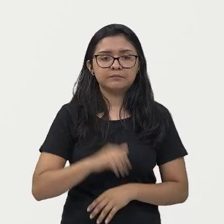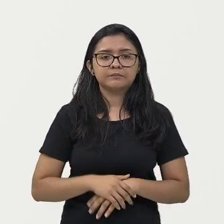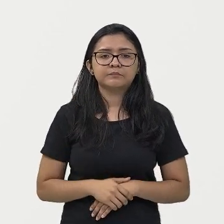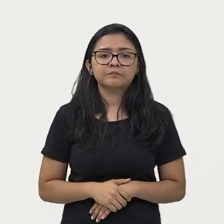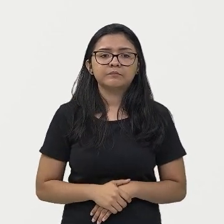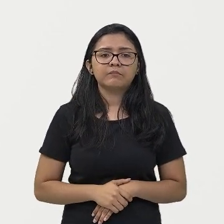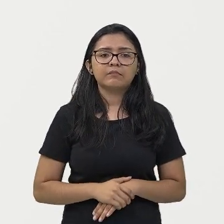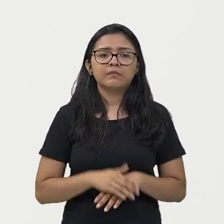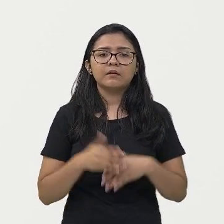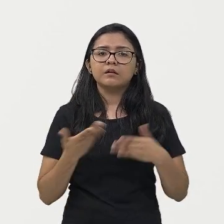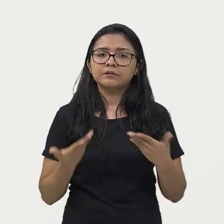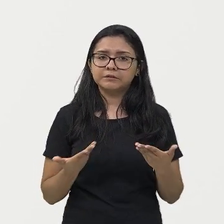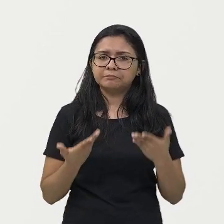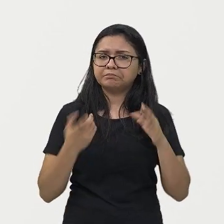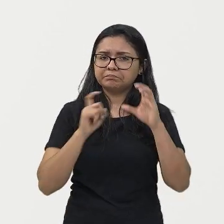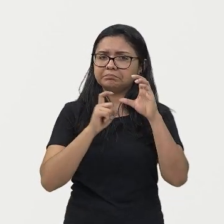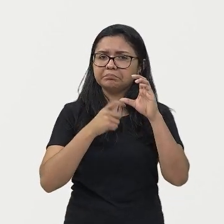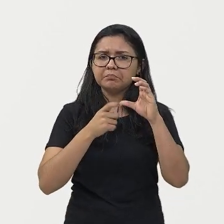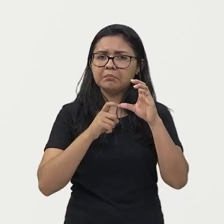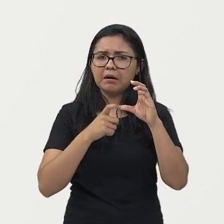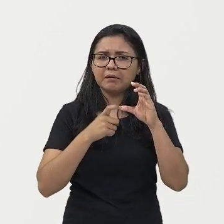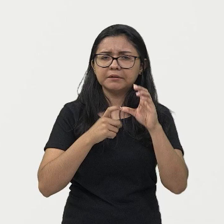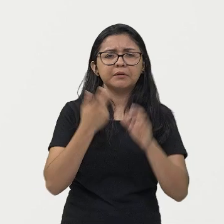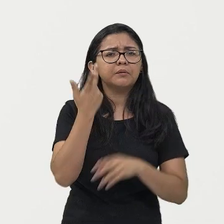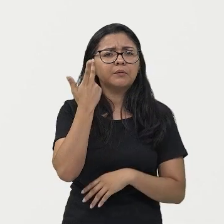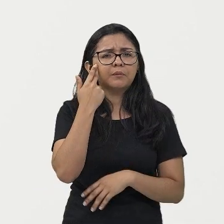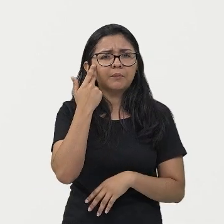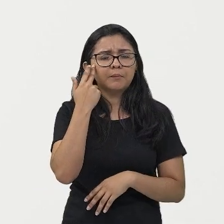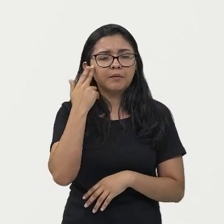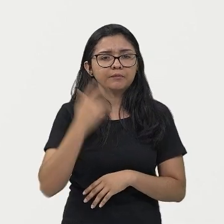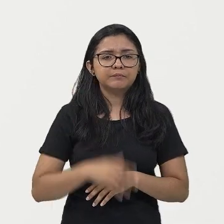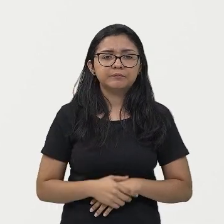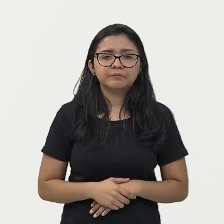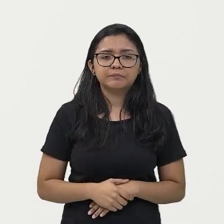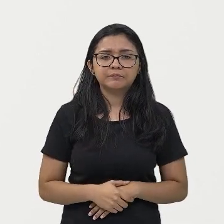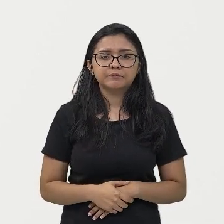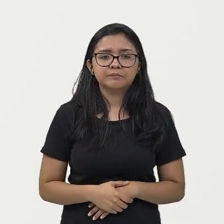Cadeia normal. Quando que uma cadeia é normal? Quando o